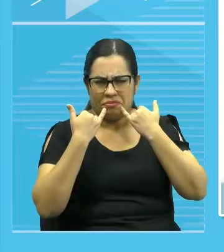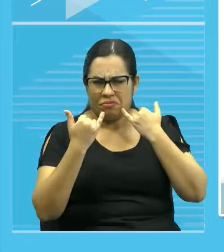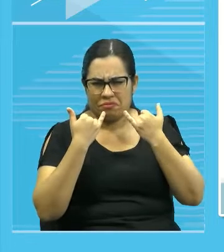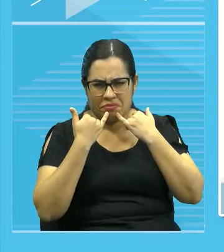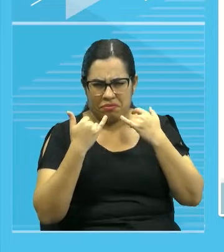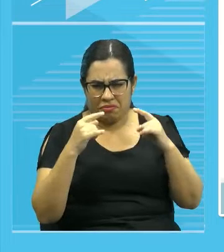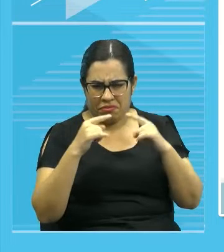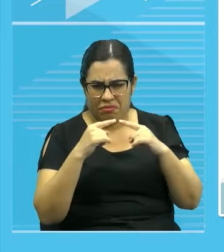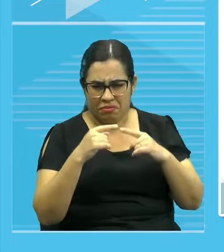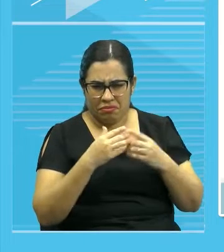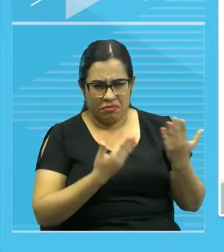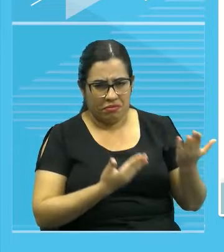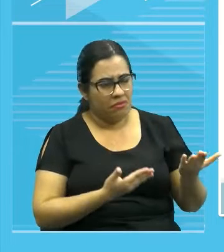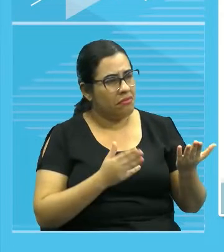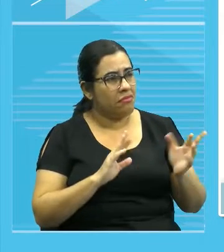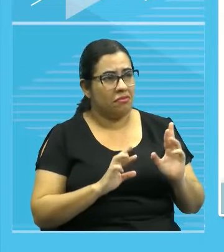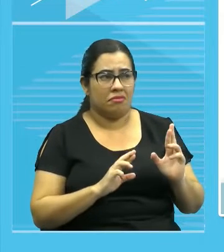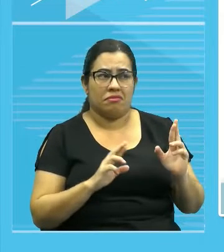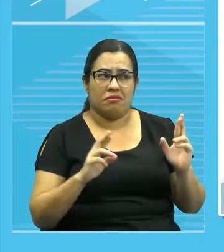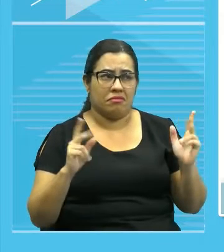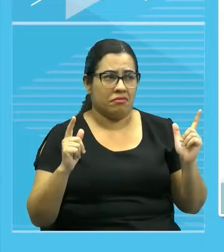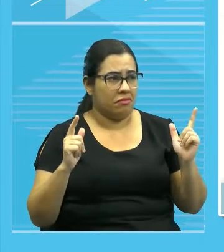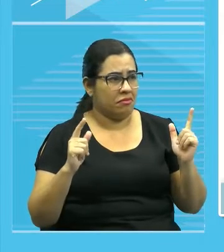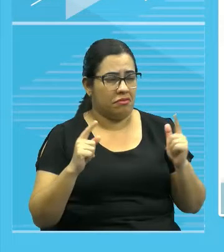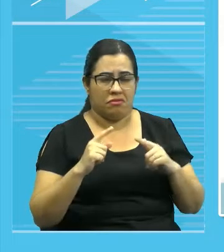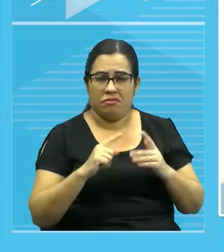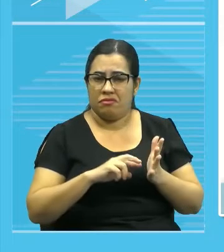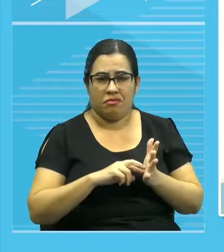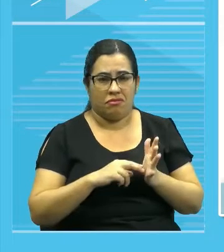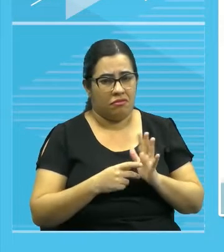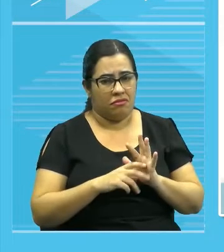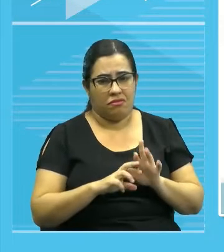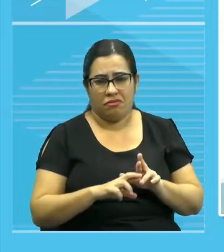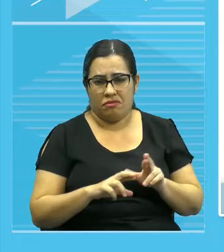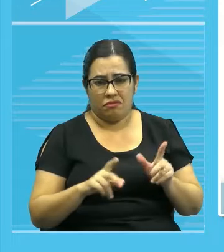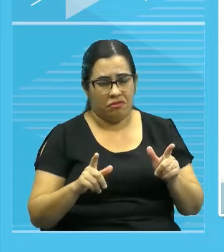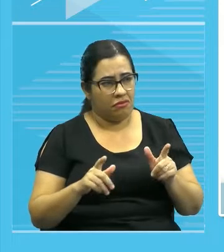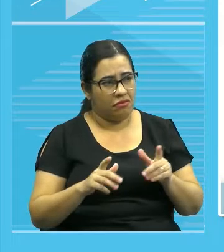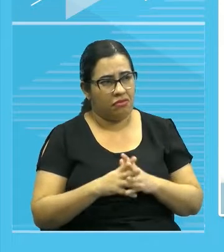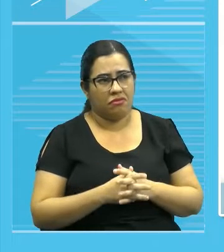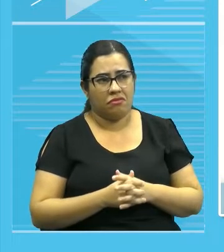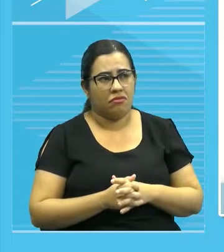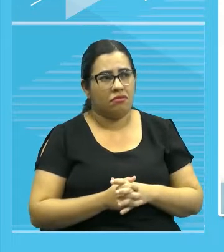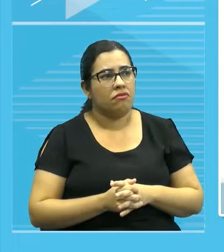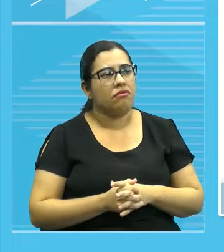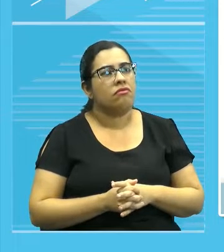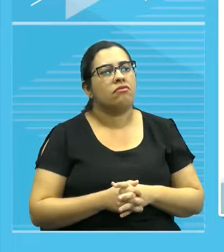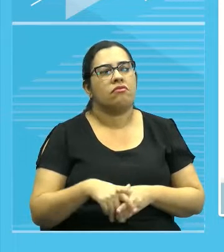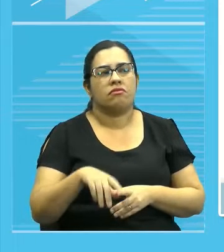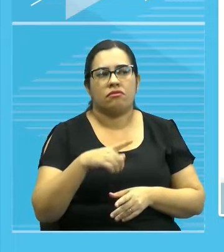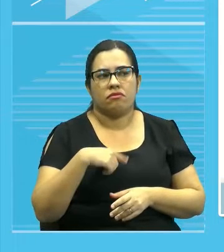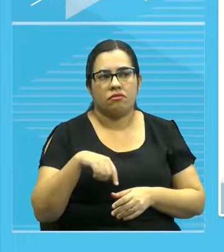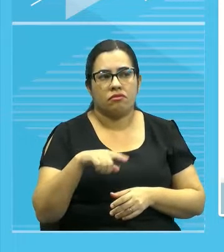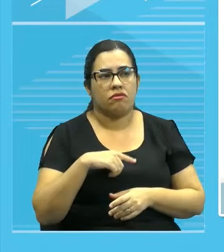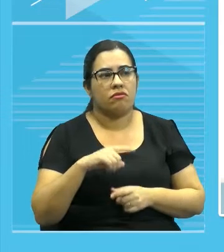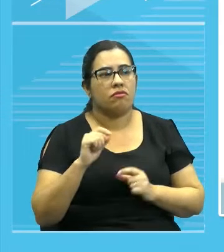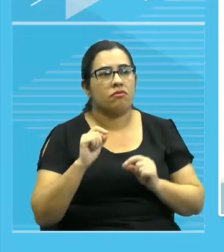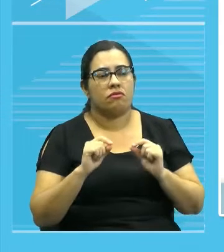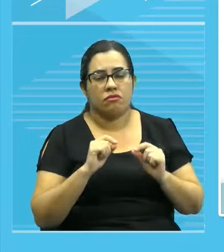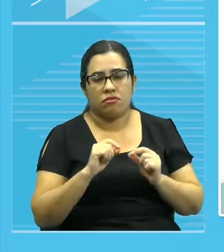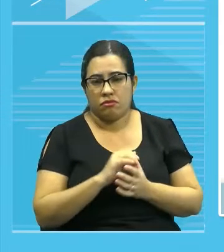quer passar ali né A Crítica não é para esse sentido dizer que ainda não foram conquistados então a gente